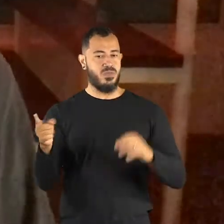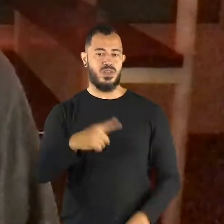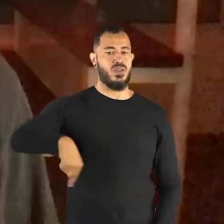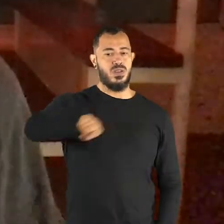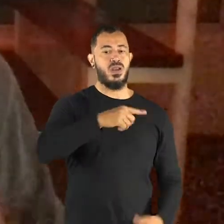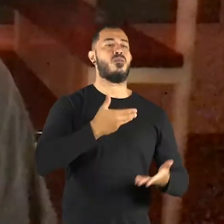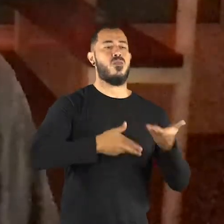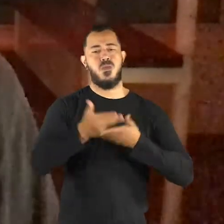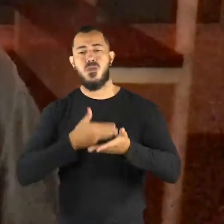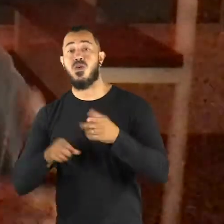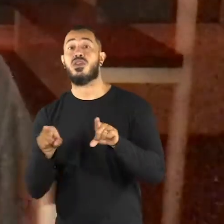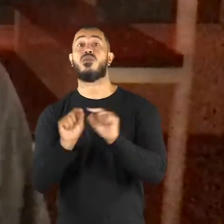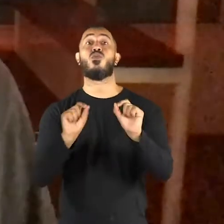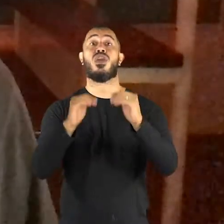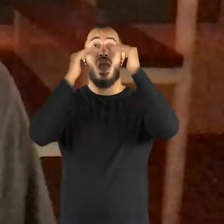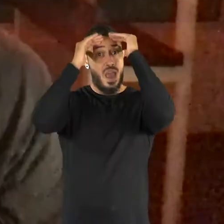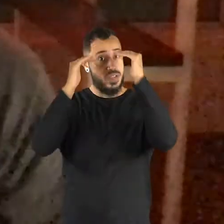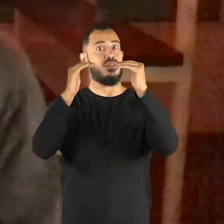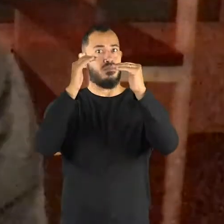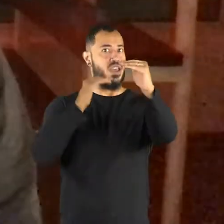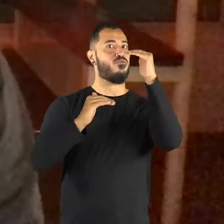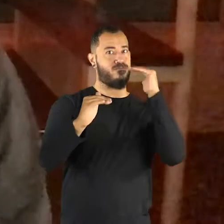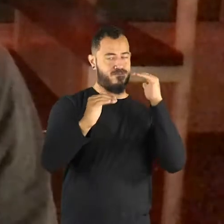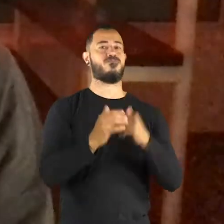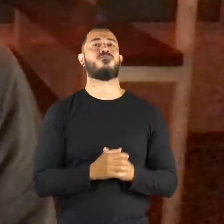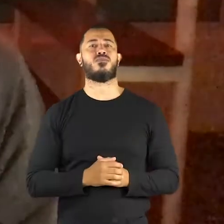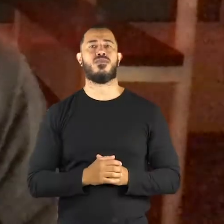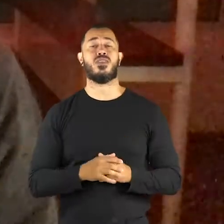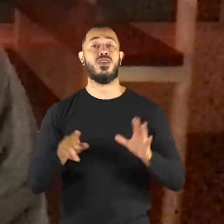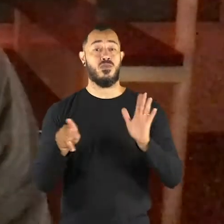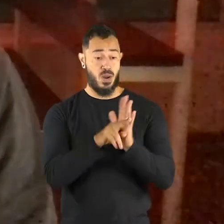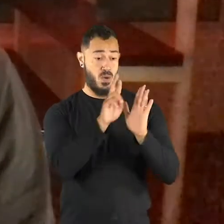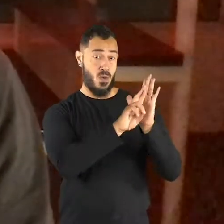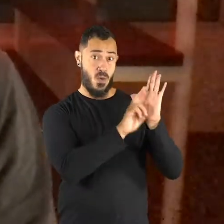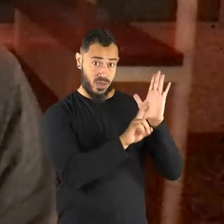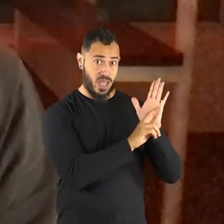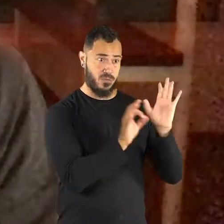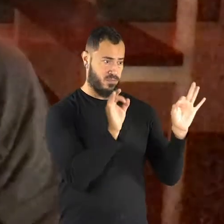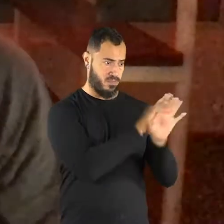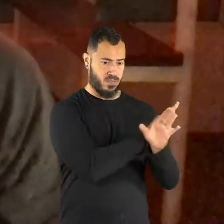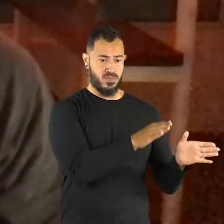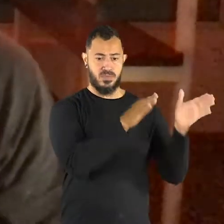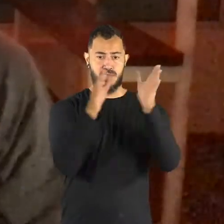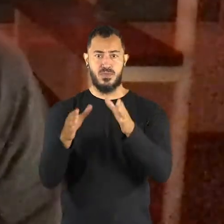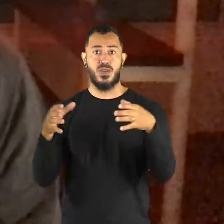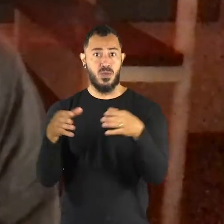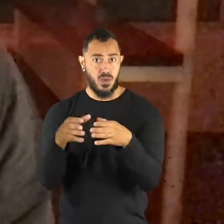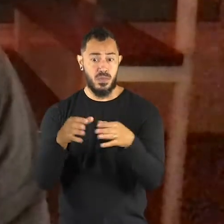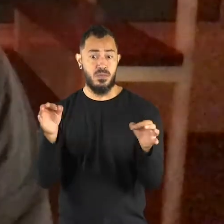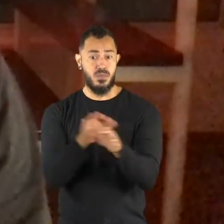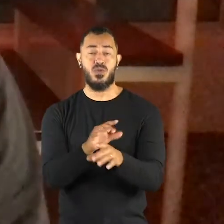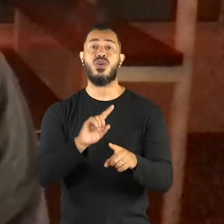as equipes e o respeito é muito importante. Tendo o roteiro em mãos e uma equipe já pensada, eu acho que o próximo passo é visitar